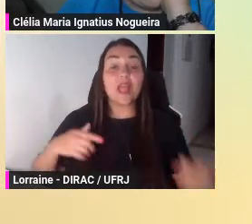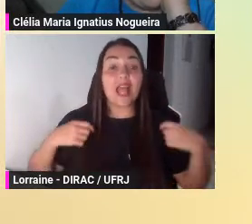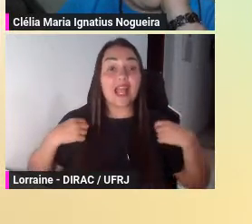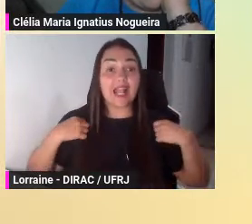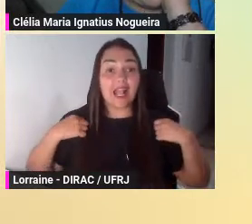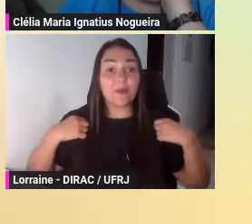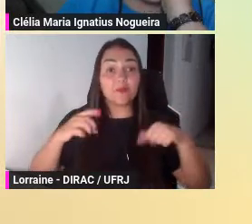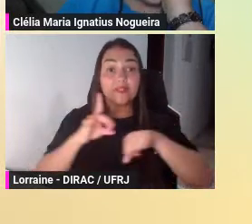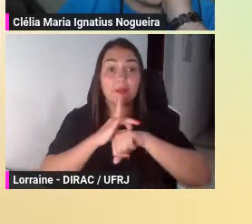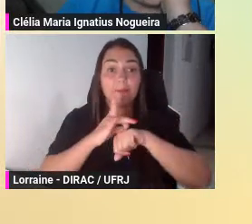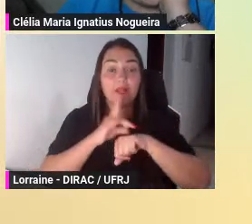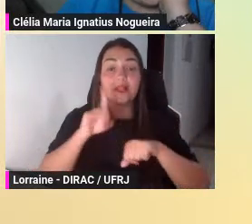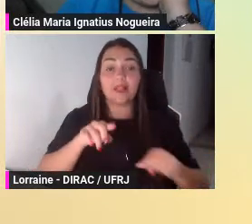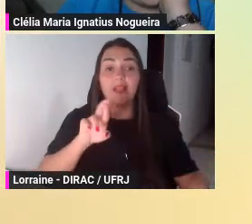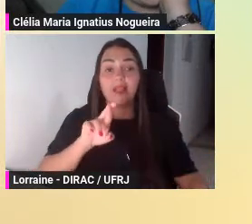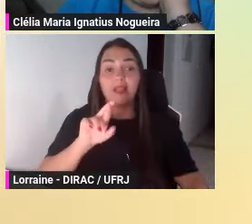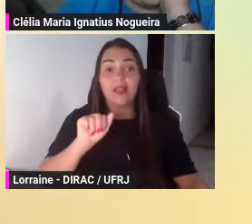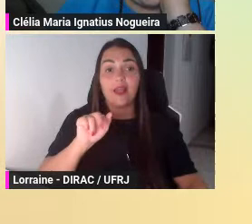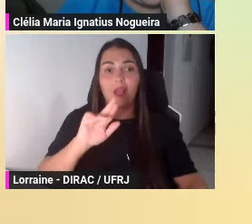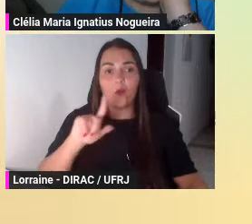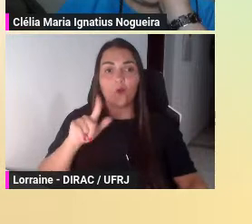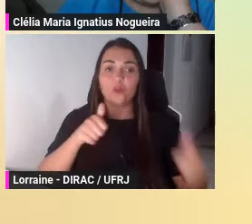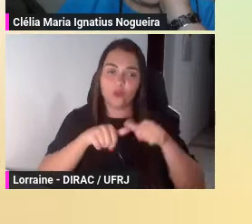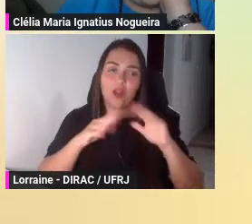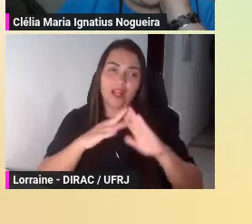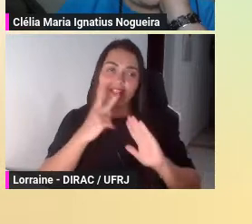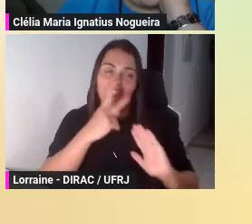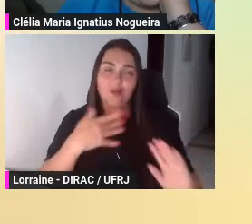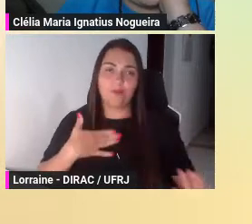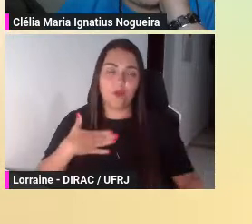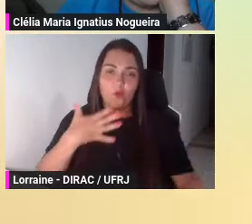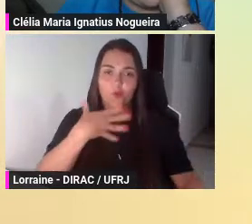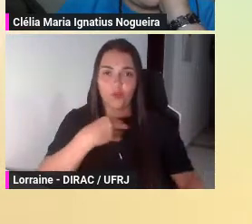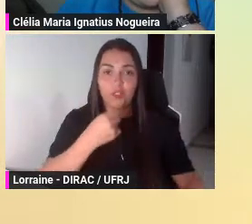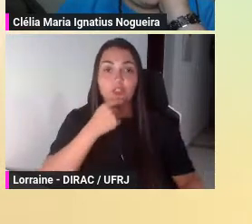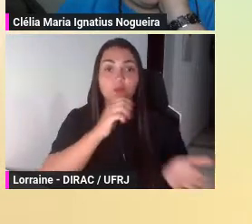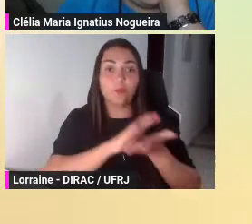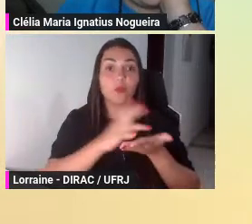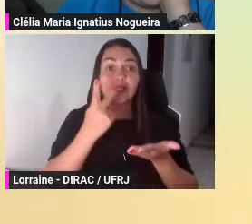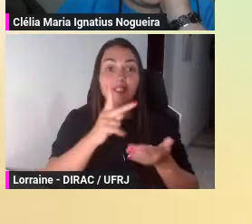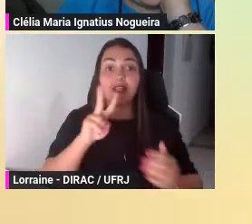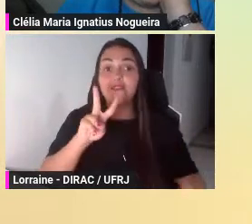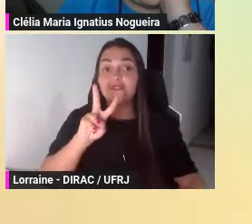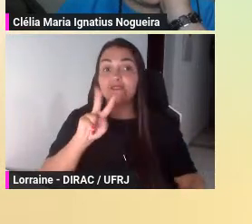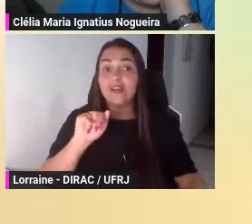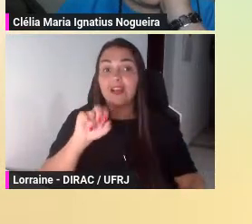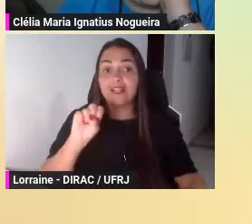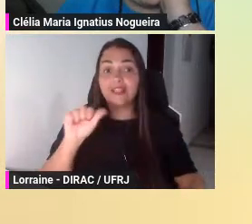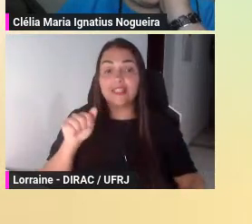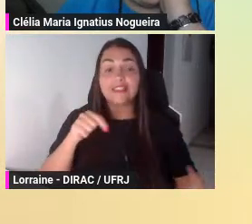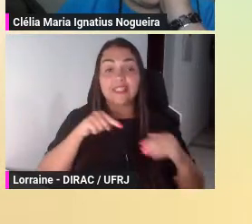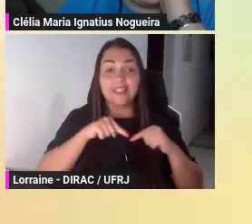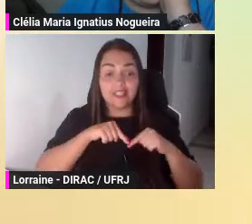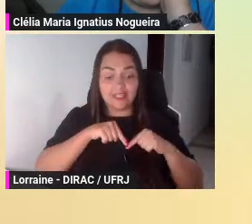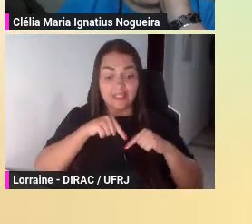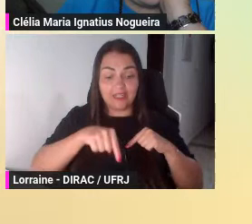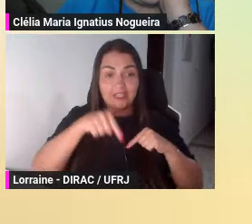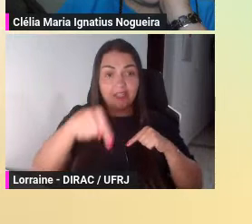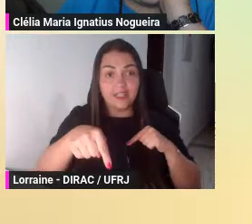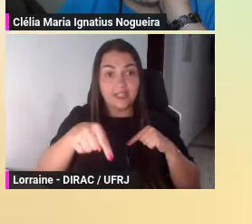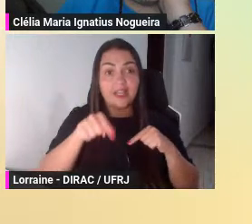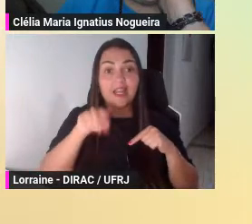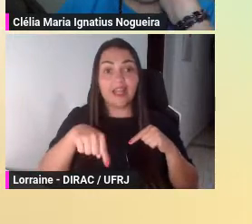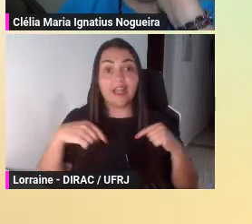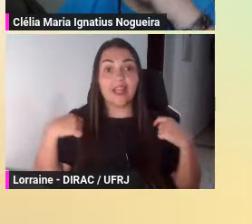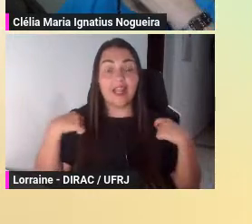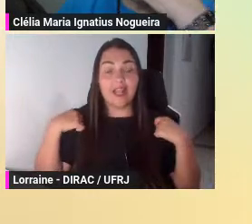o Raul, que é esse que eu estou aqui na casa dele. A esposa dele é a Vanessa. E o meu neto aqui embaixo, Daniel, de blusinha preta e